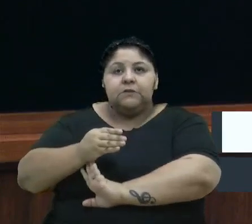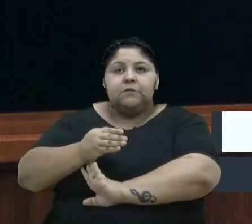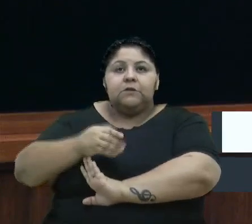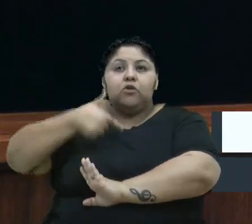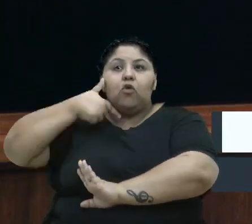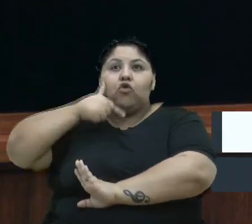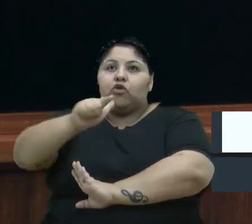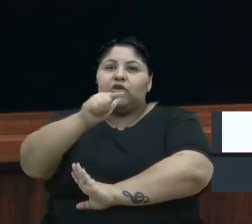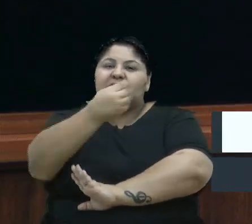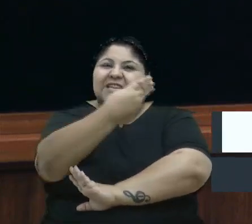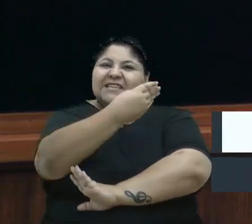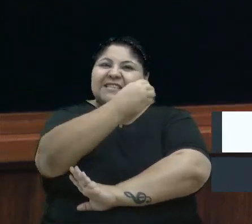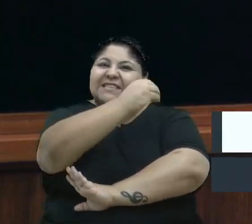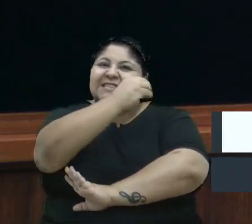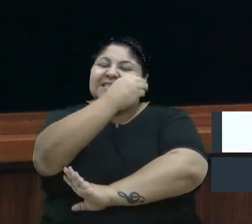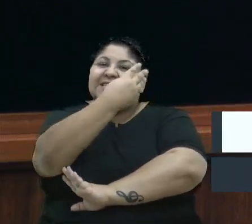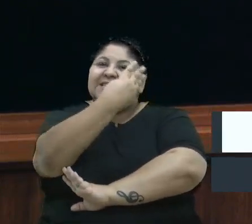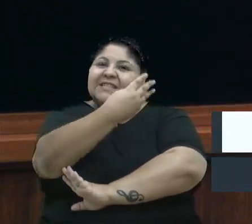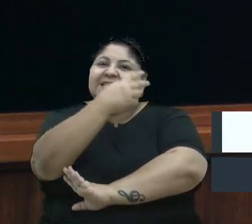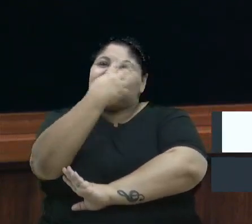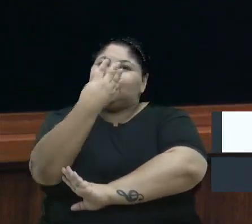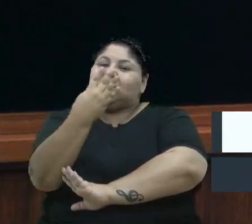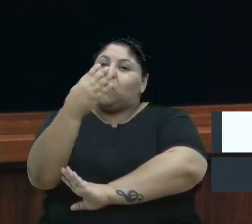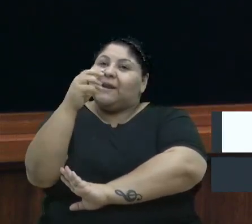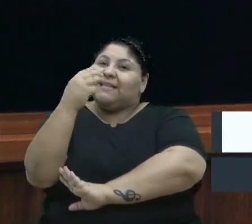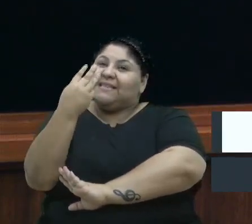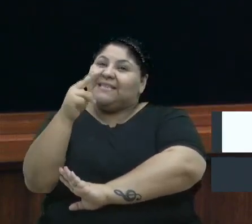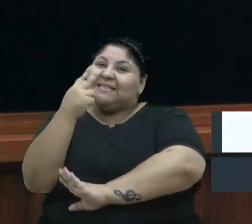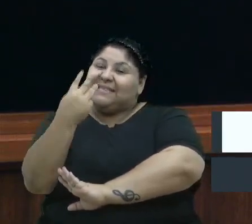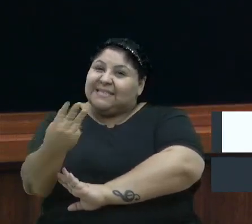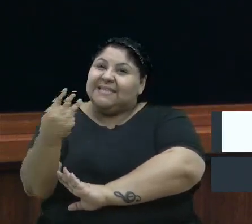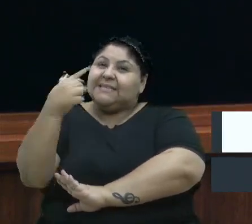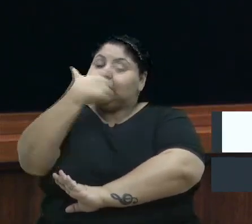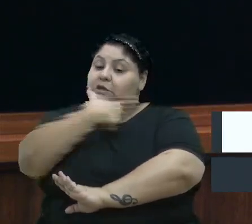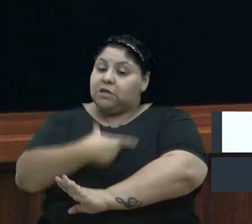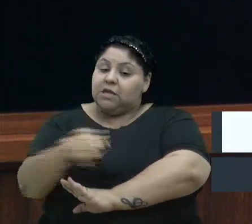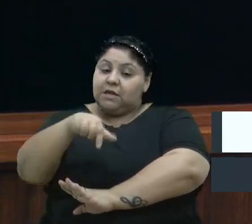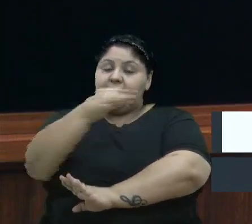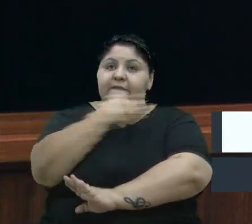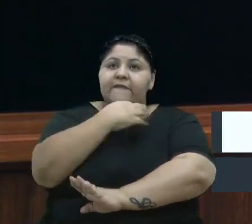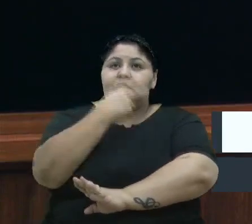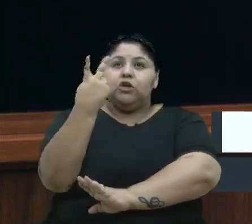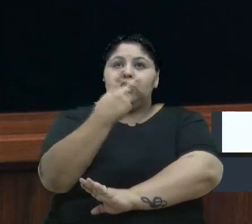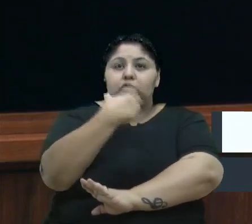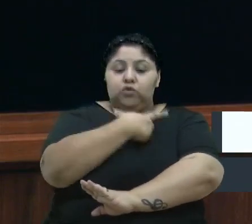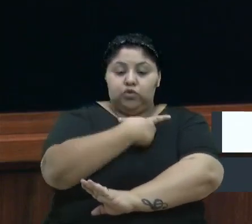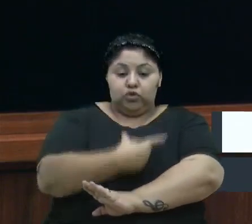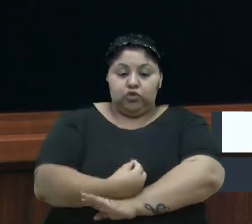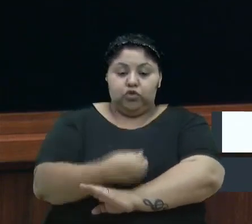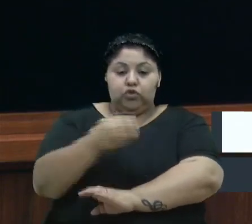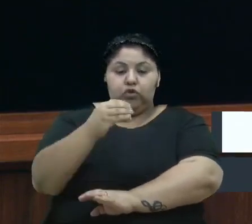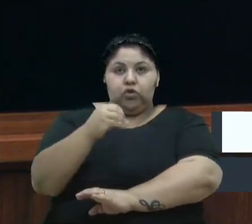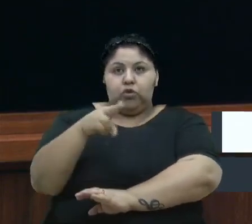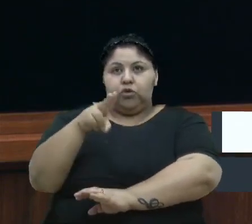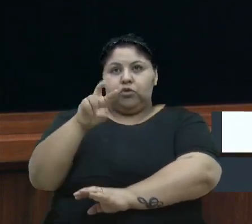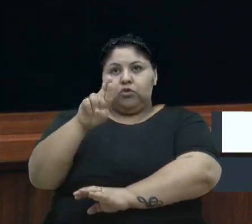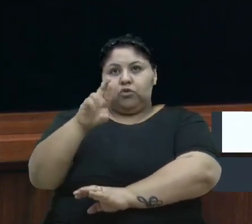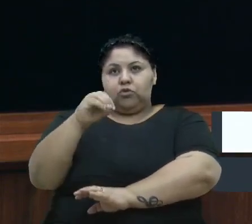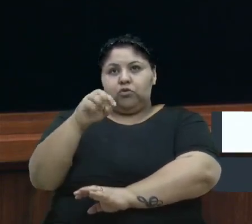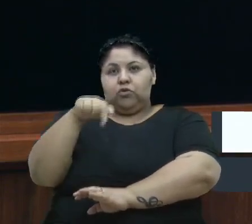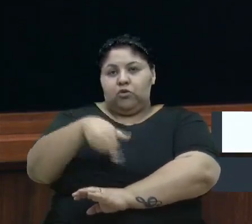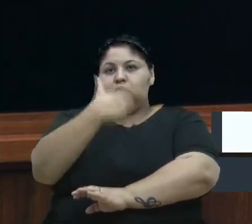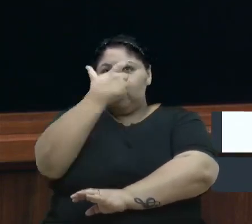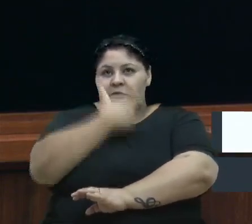ganhou 343 medalhas, e Caxias com 2 medalhas de ouro. Eu acho que essa casa